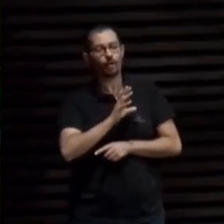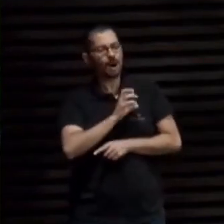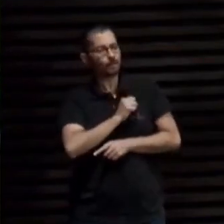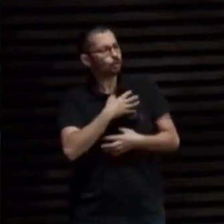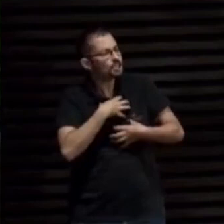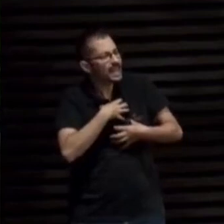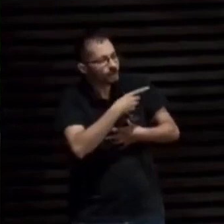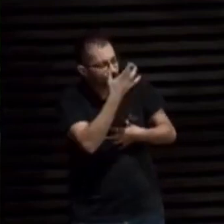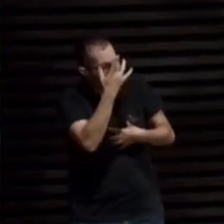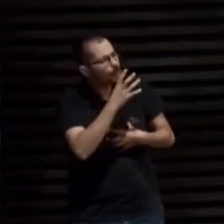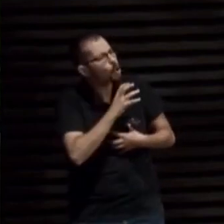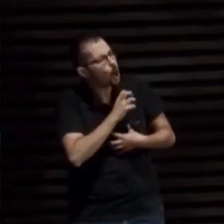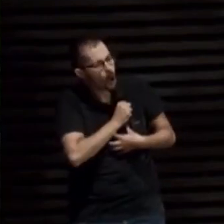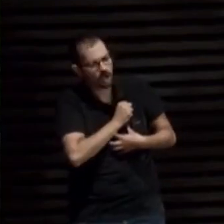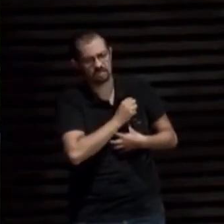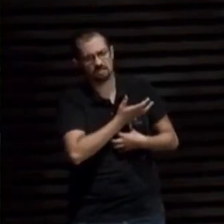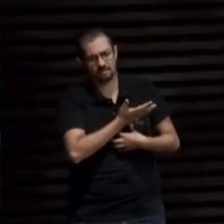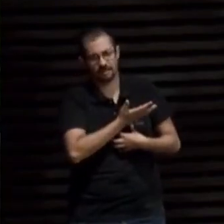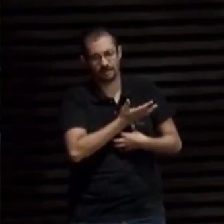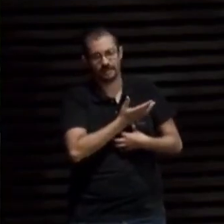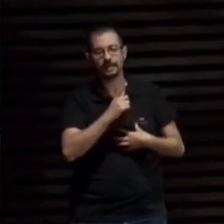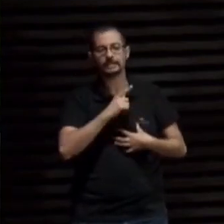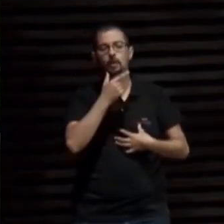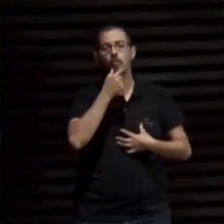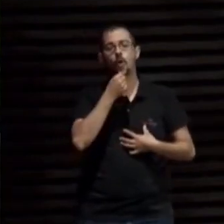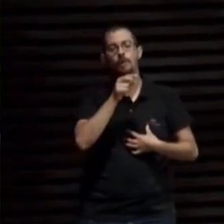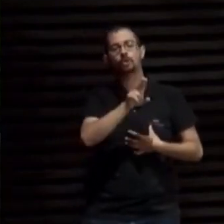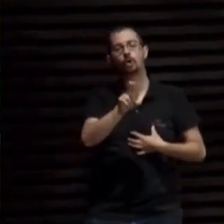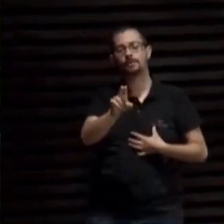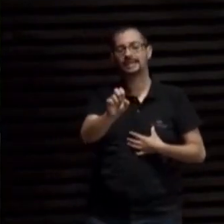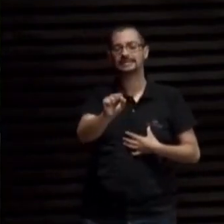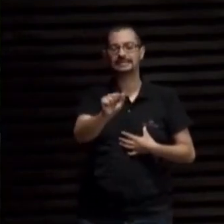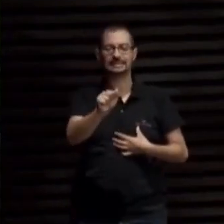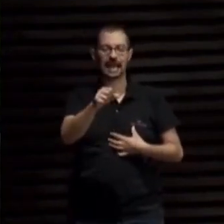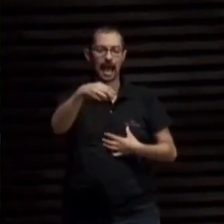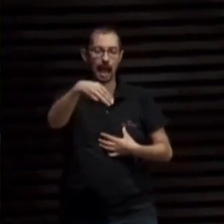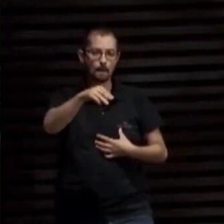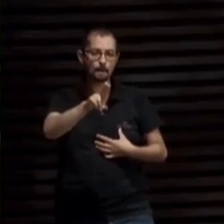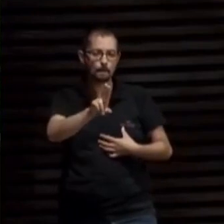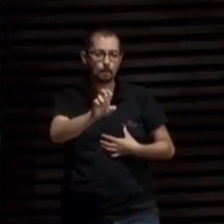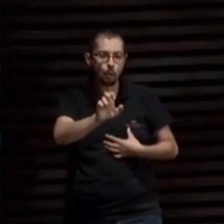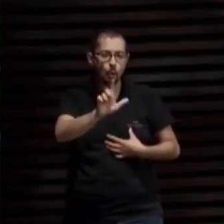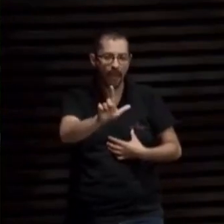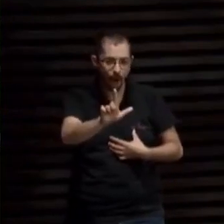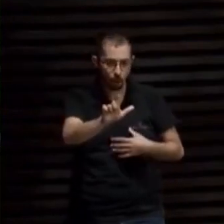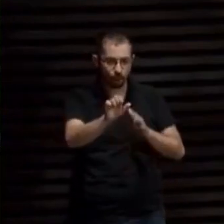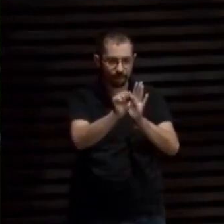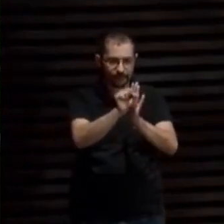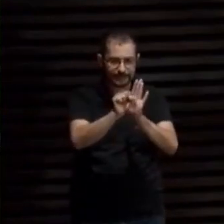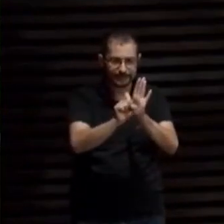foi um dos grandes pregadores reformados do século XVI, dos